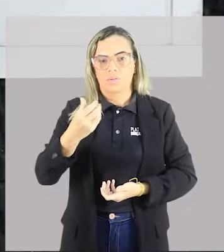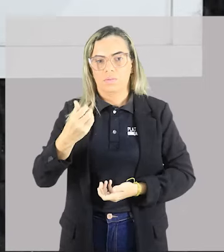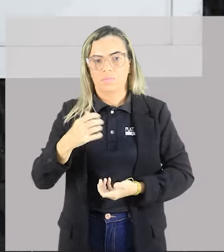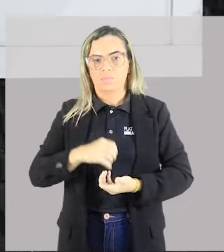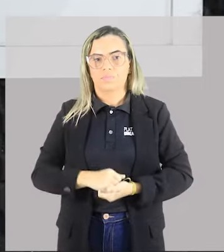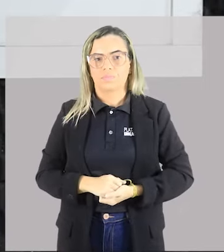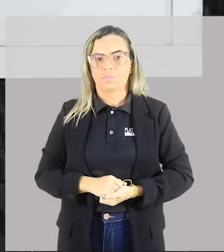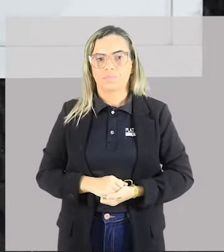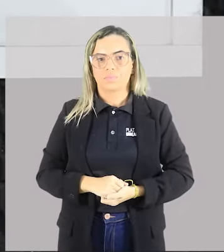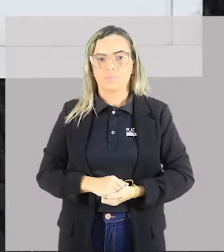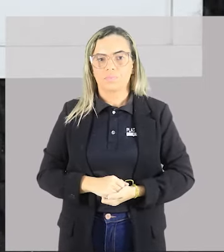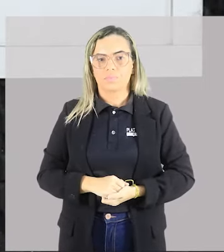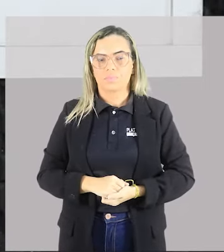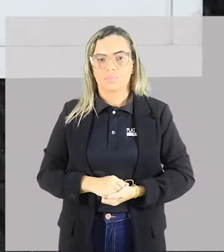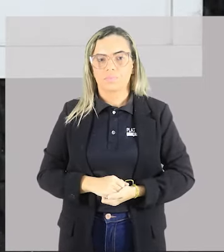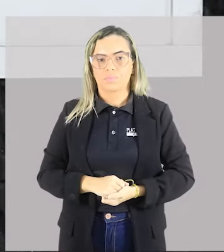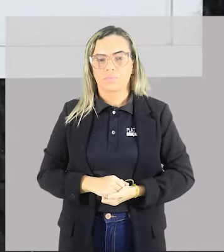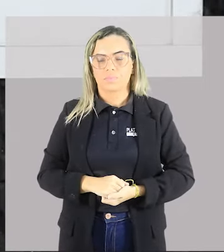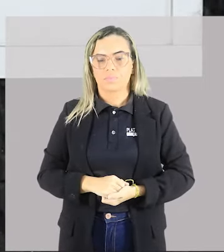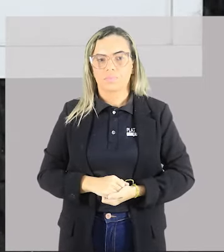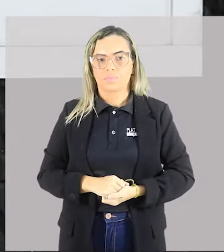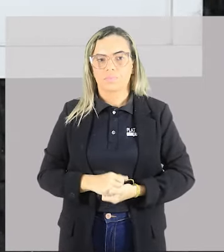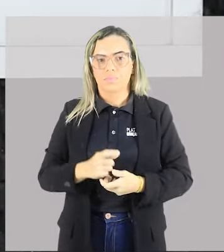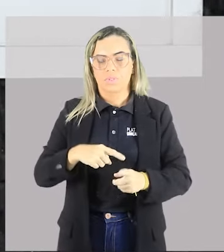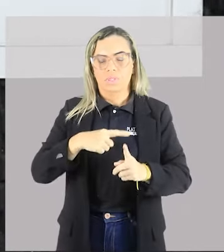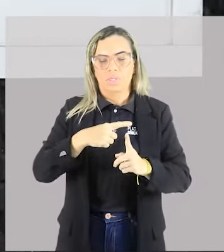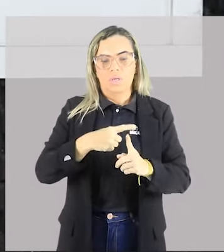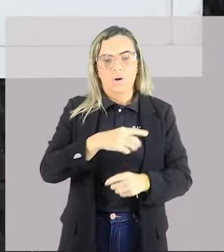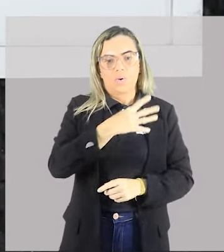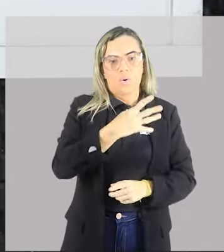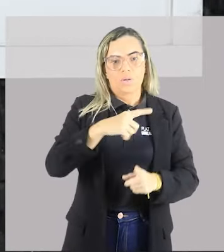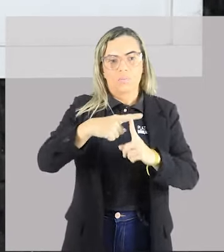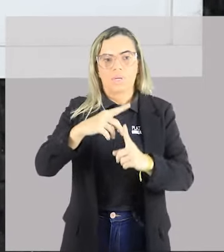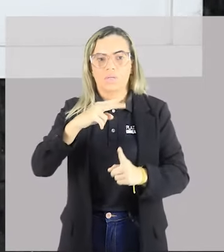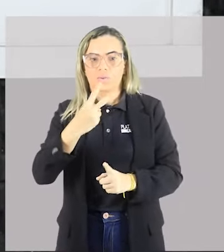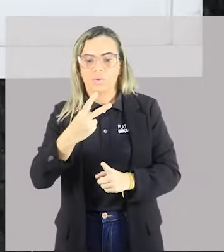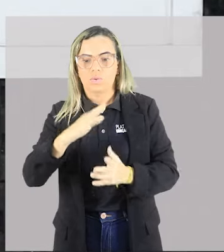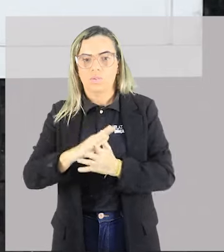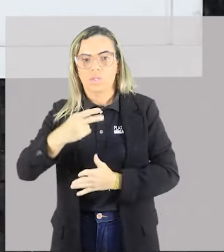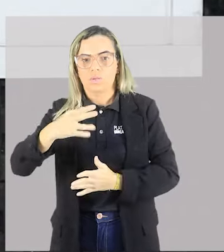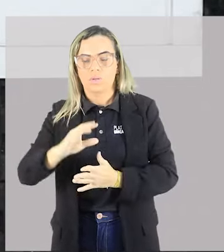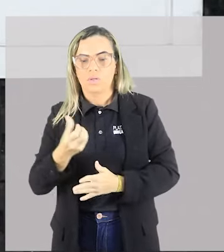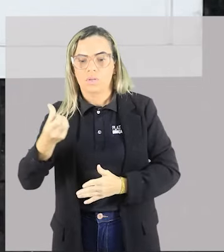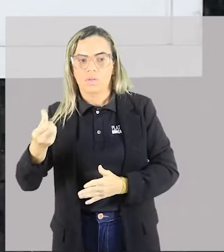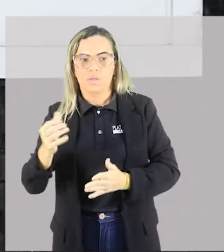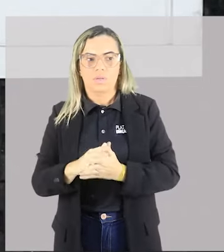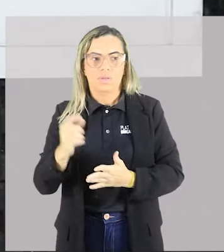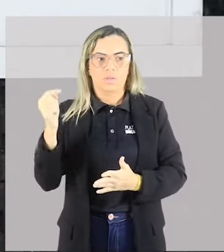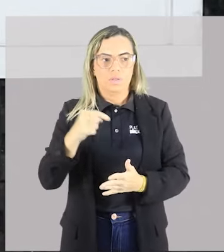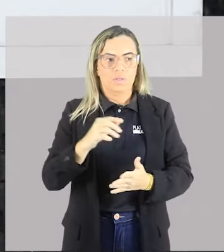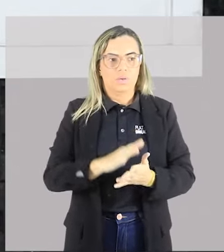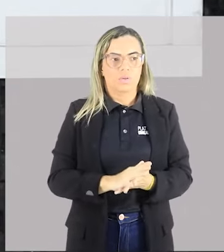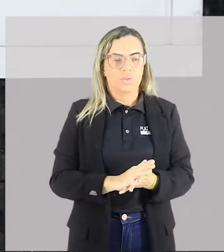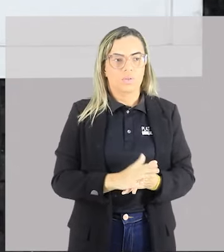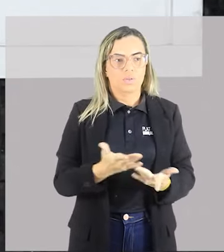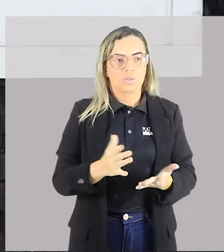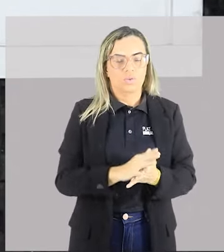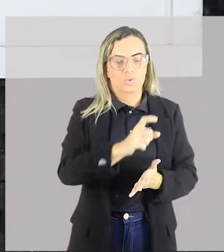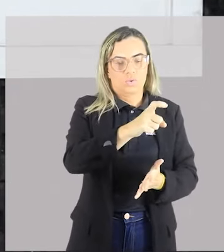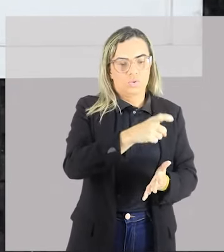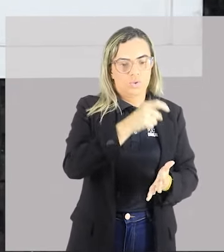ó só o que que isso significa que quando o x for -2 o y iG 6 ó